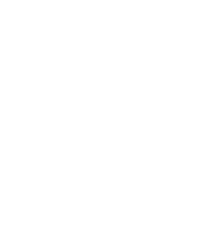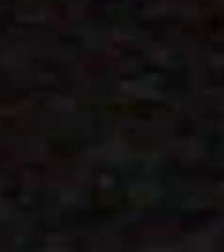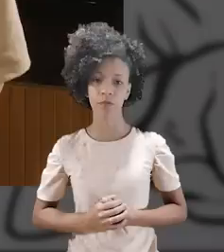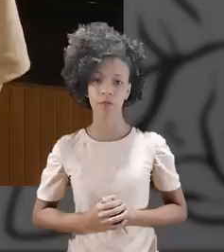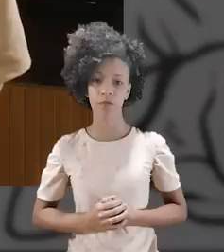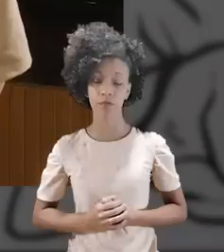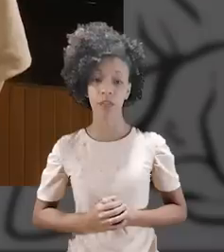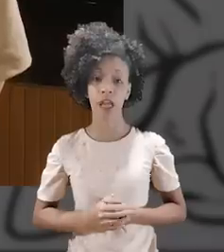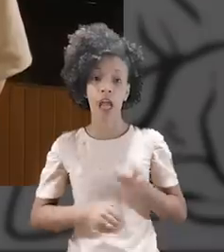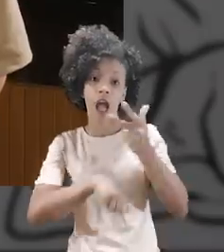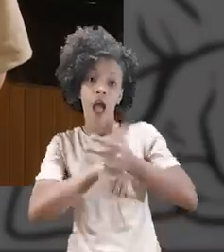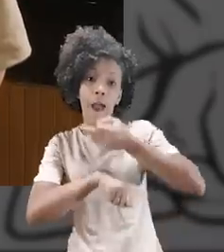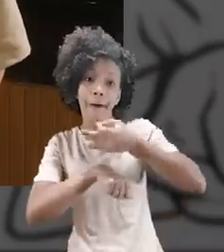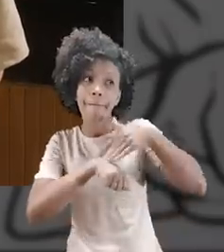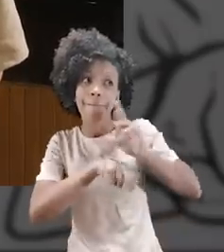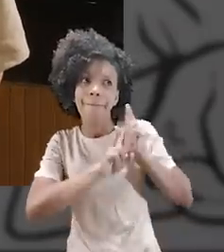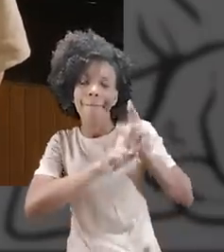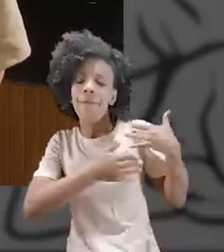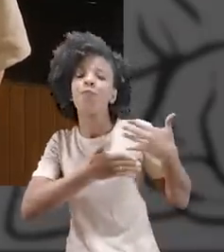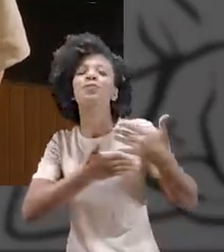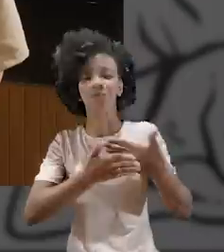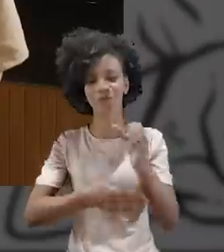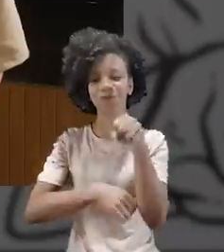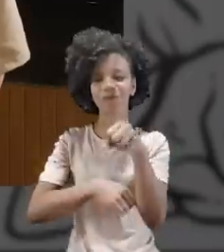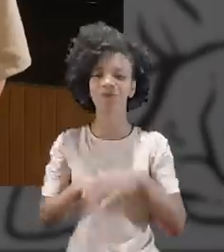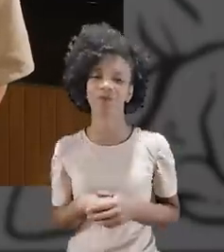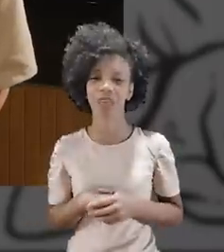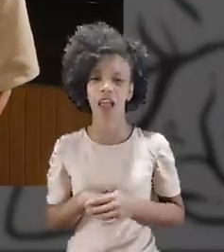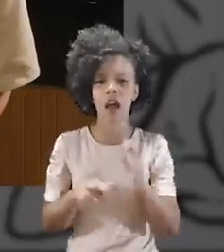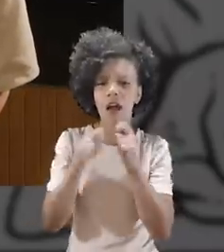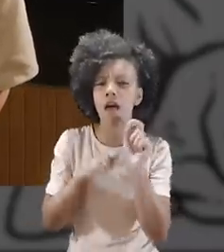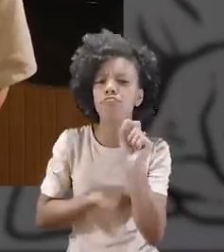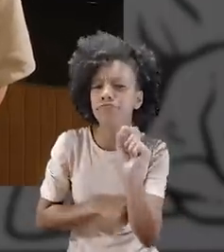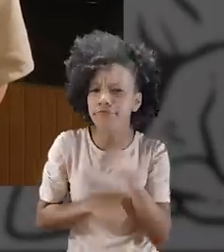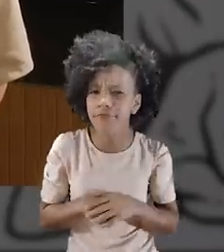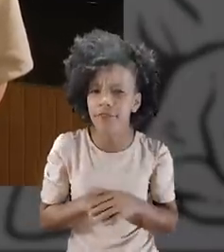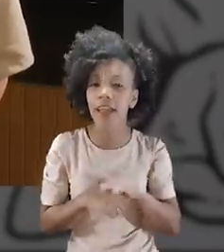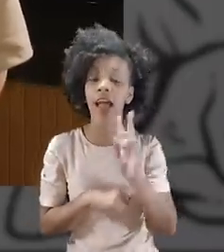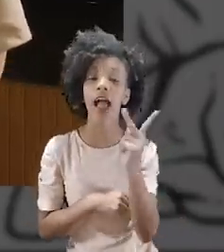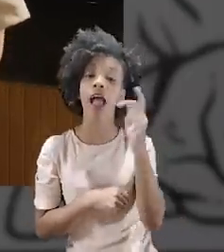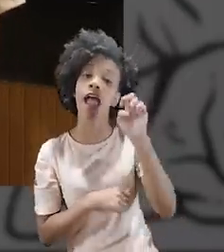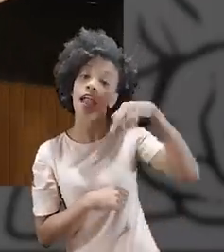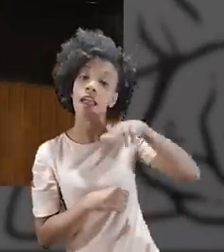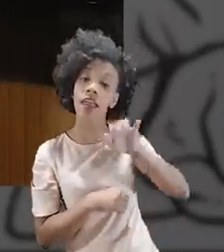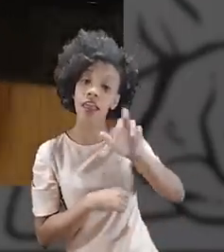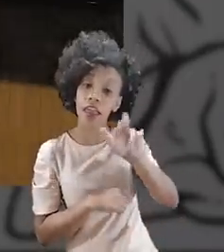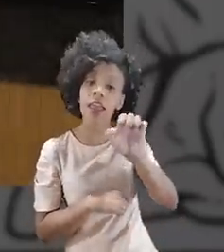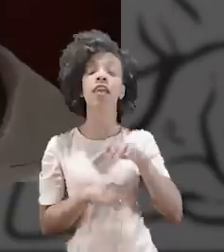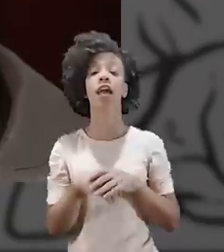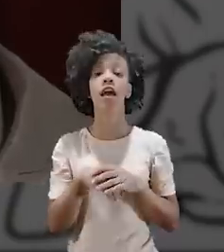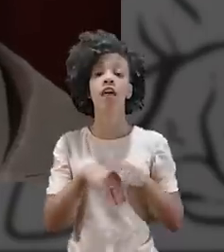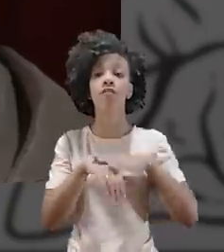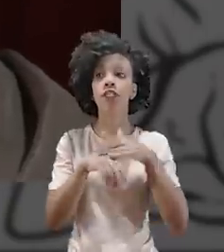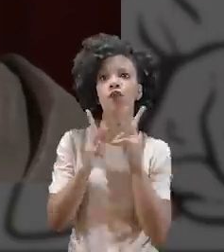e esse daqui é um dos artigos mais esperados de todos os tempos sabe quem tá aí na frente é o Henrique fazendo a